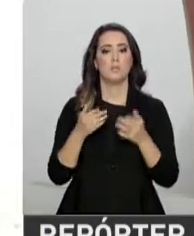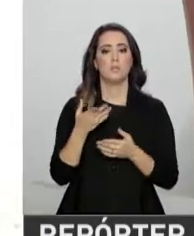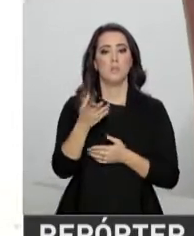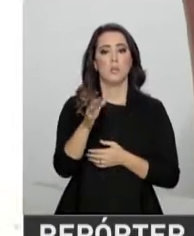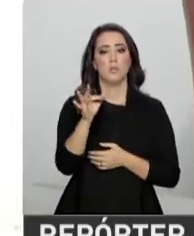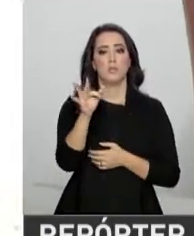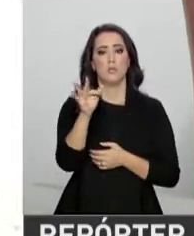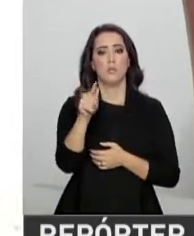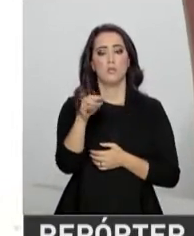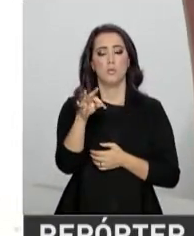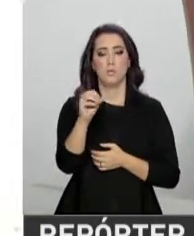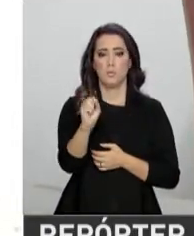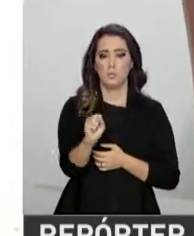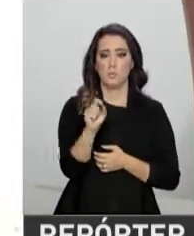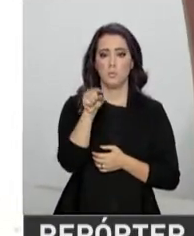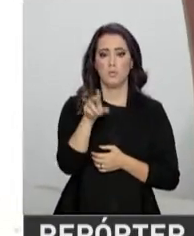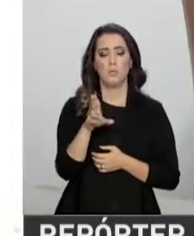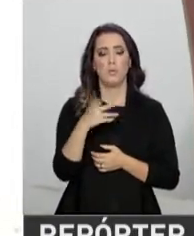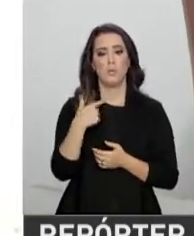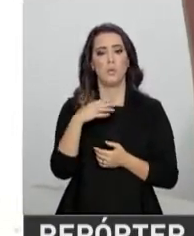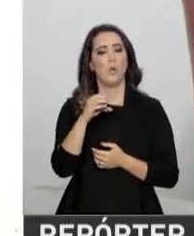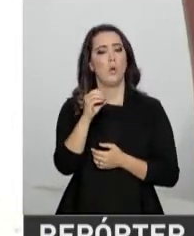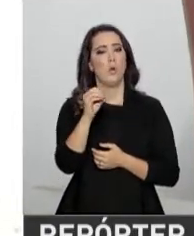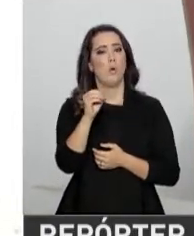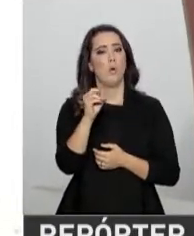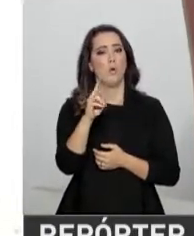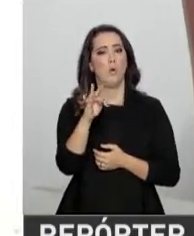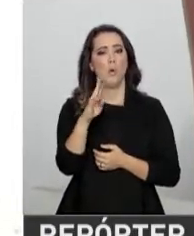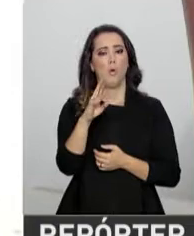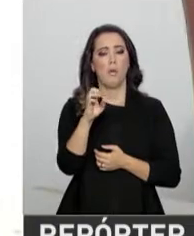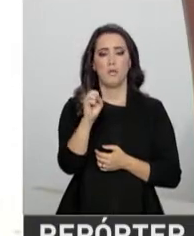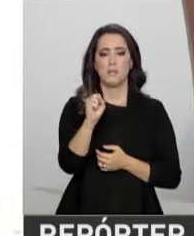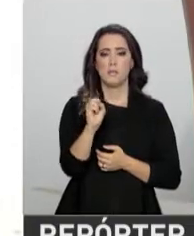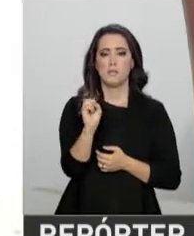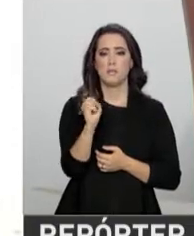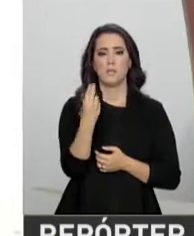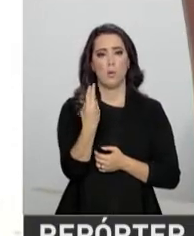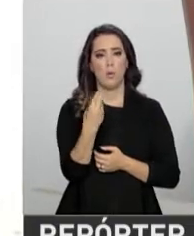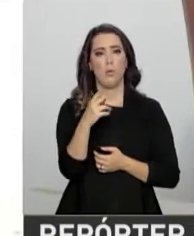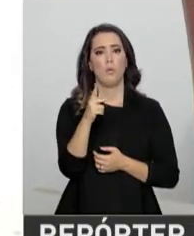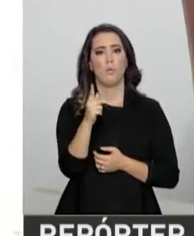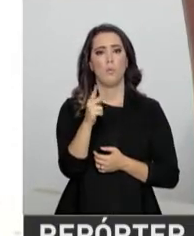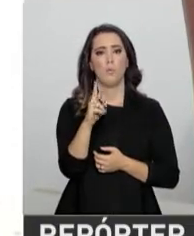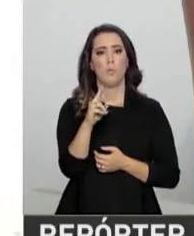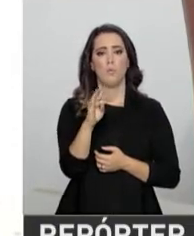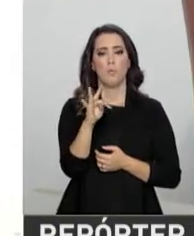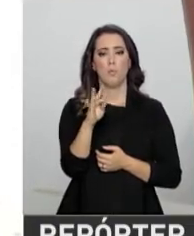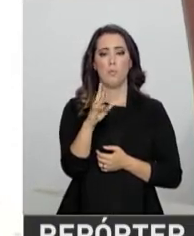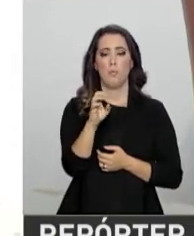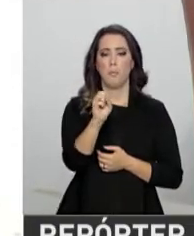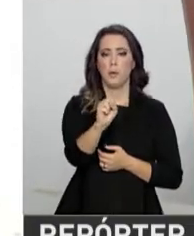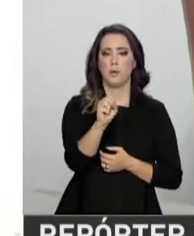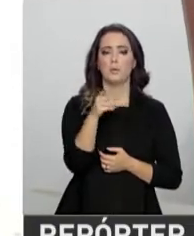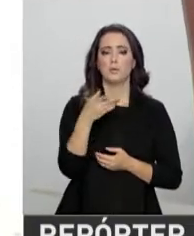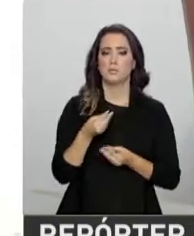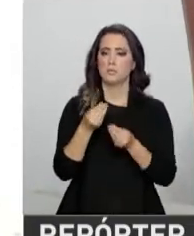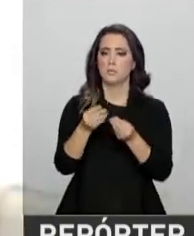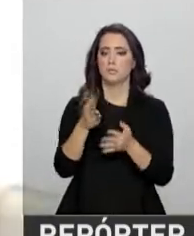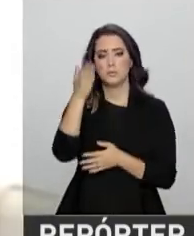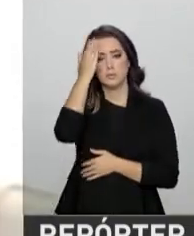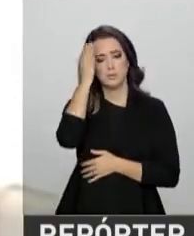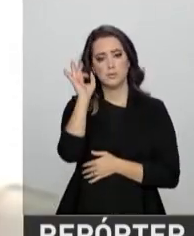seu fundo de garantia para ortis e o próprio é um fato importante que eu quero levar a seu conhecimento